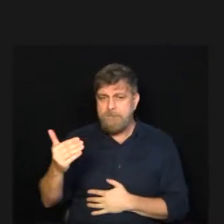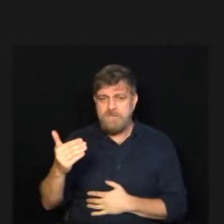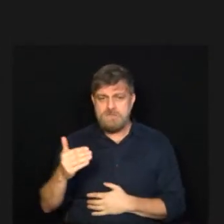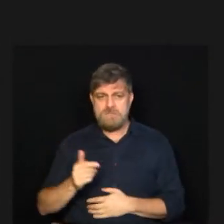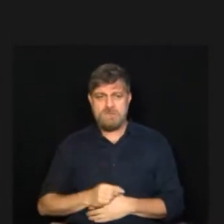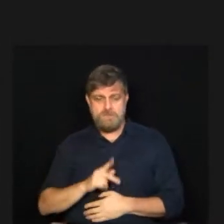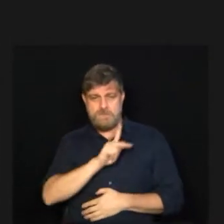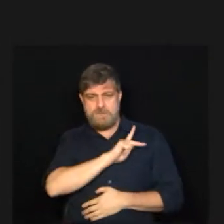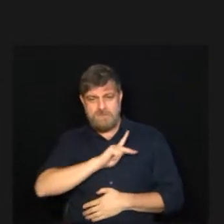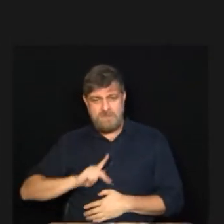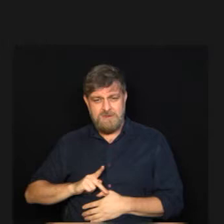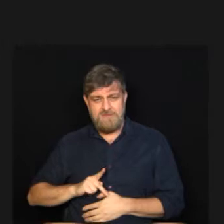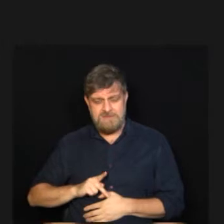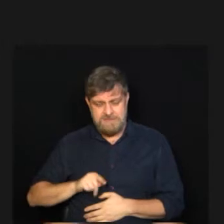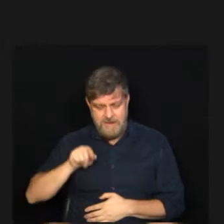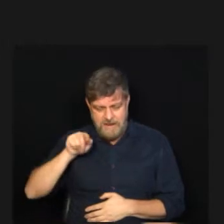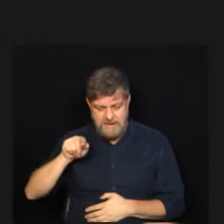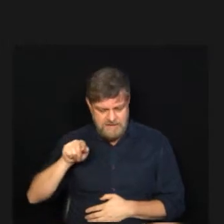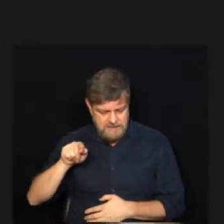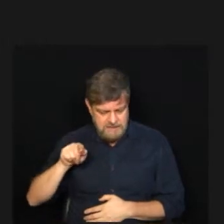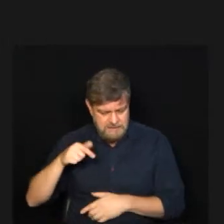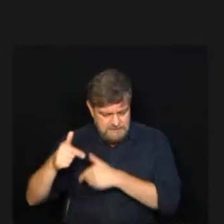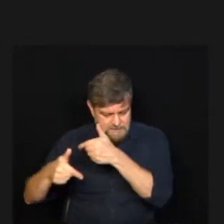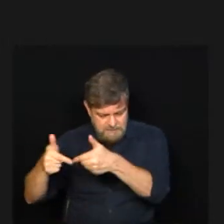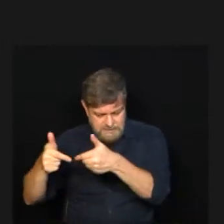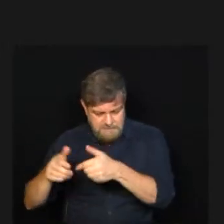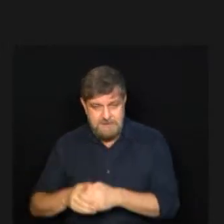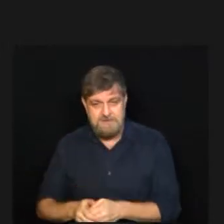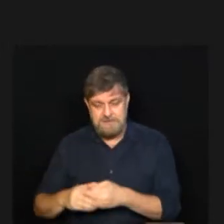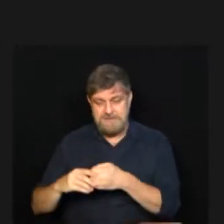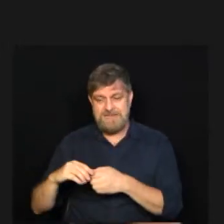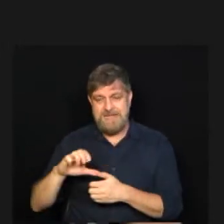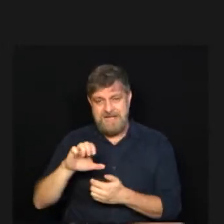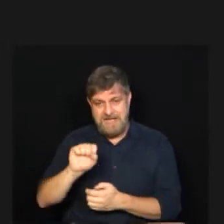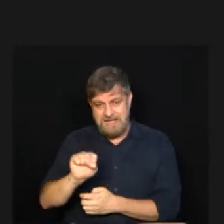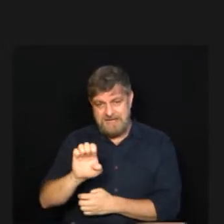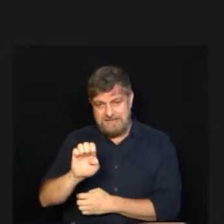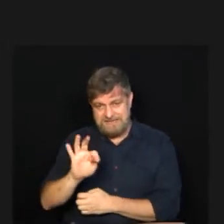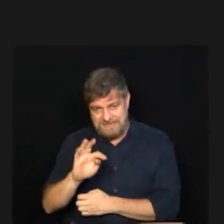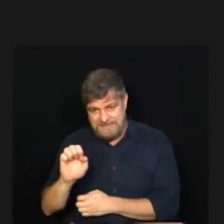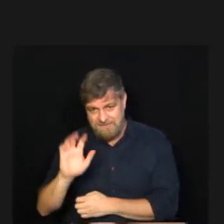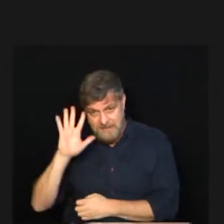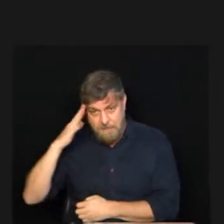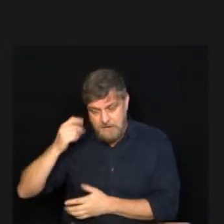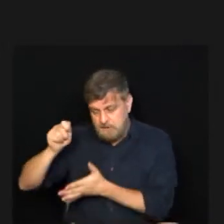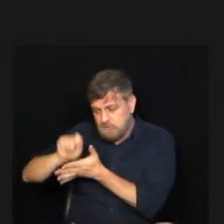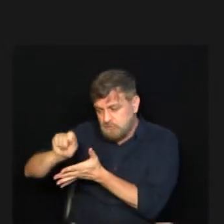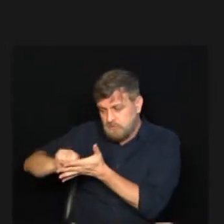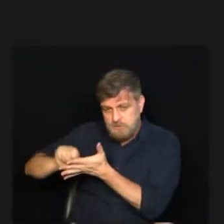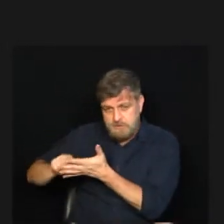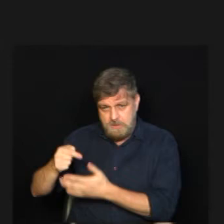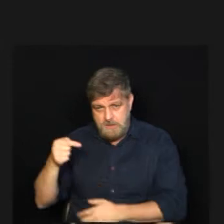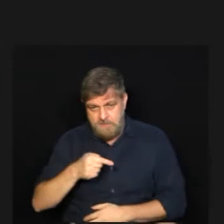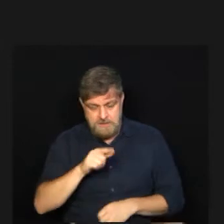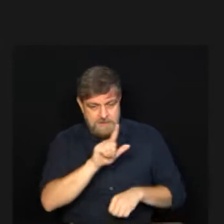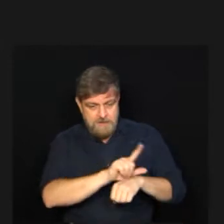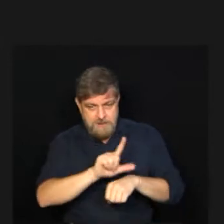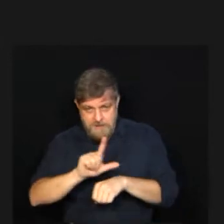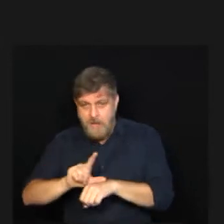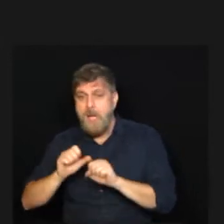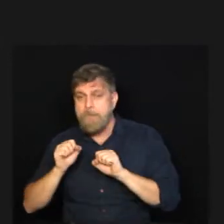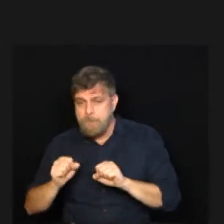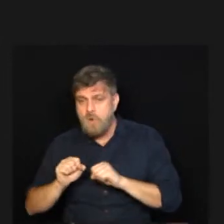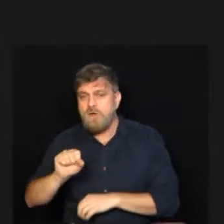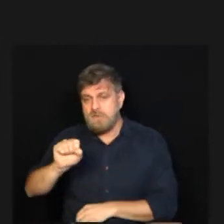O presidente que estava, inclusive, na CETEC, ele fez uma resolução onde os permissionários da CETEC podem